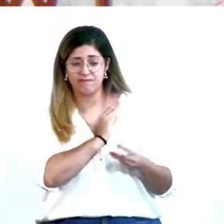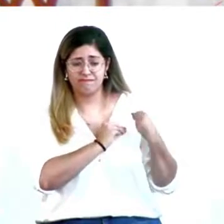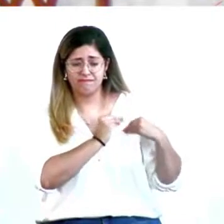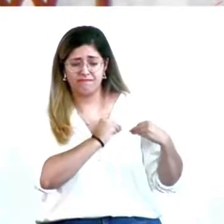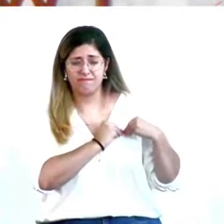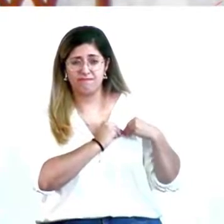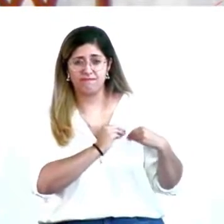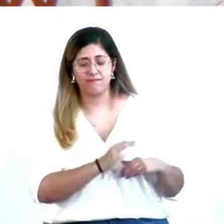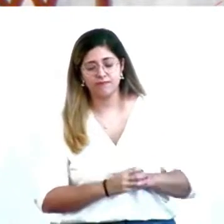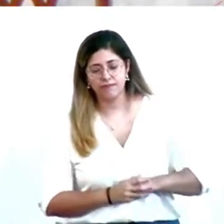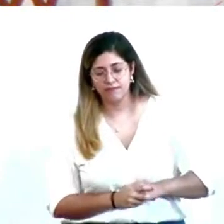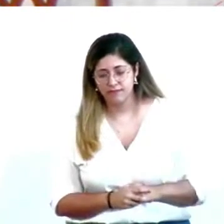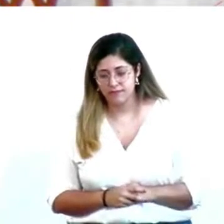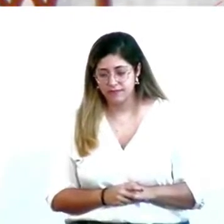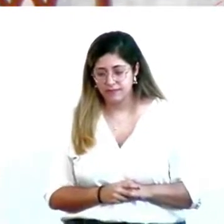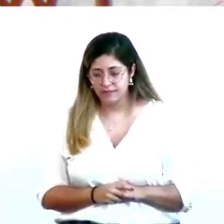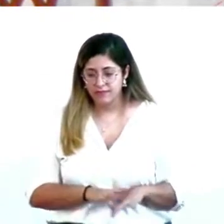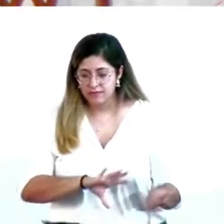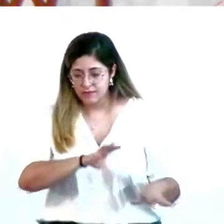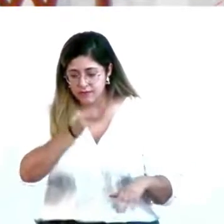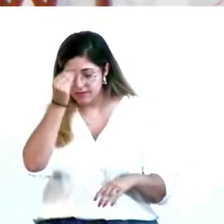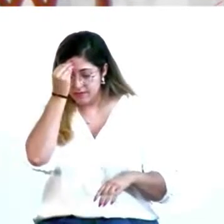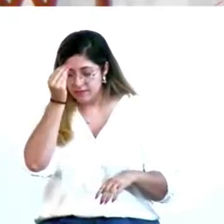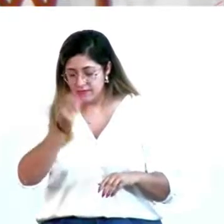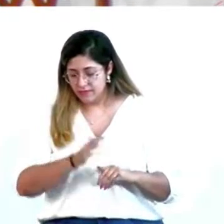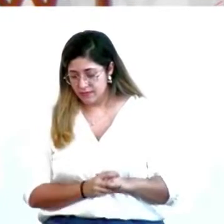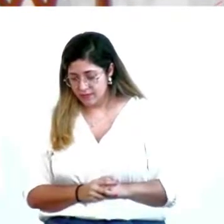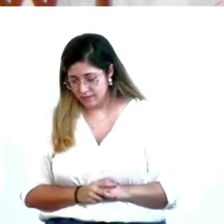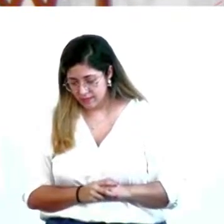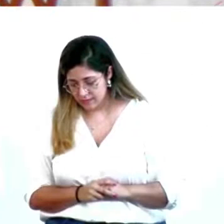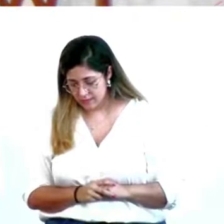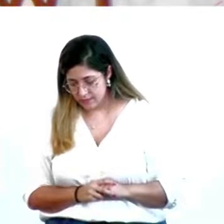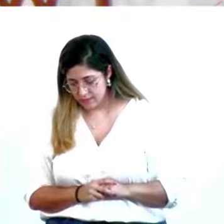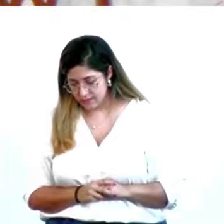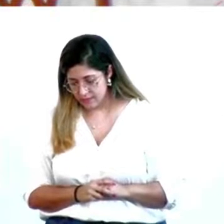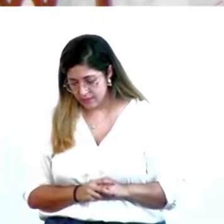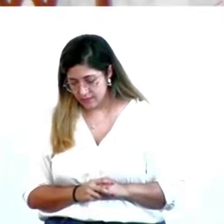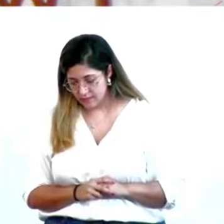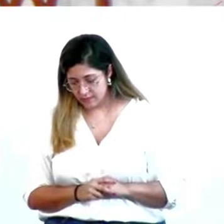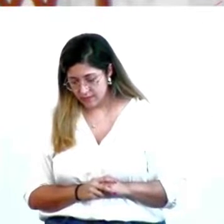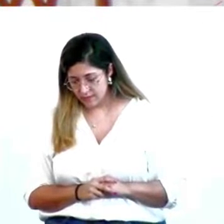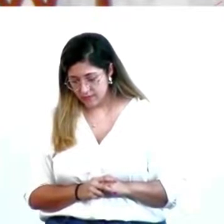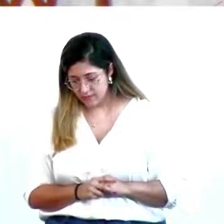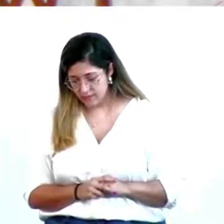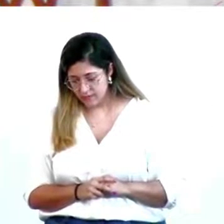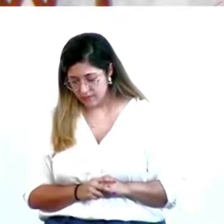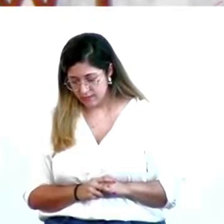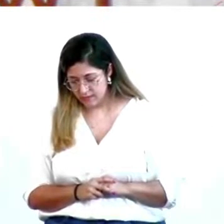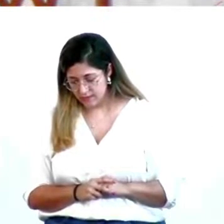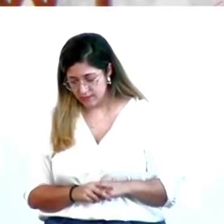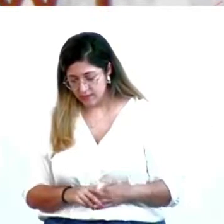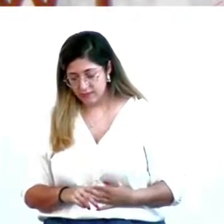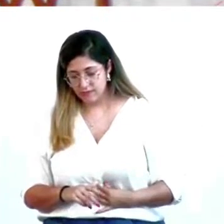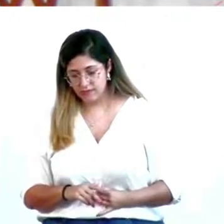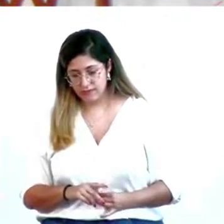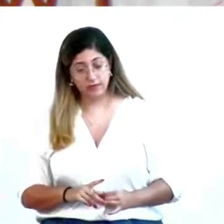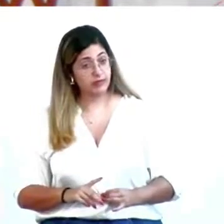E qual é o imperativo no versículo? Nem sequer se nomeie entre